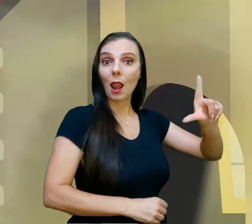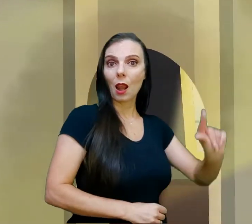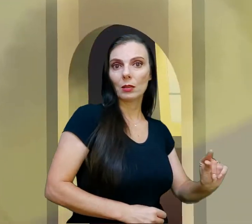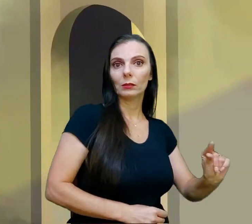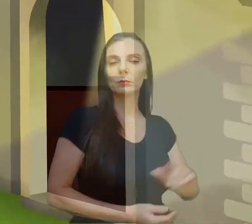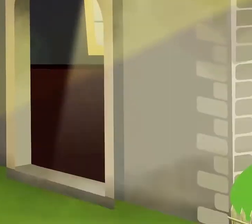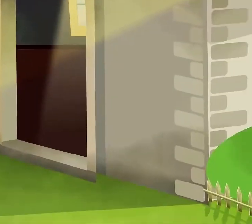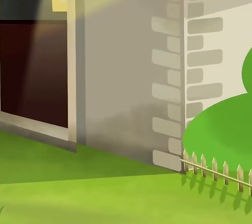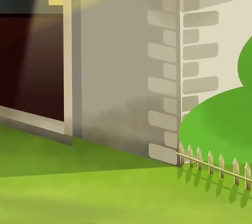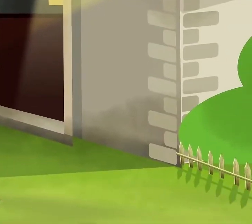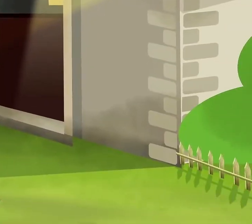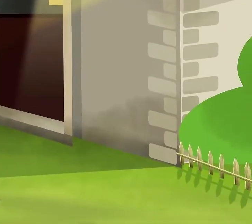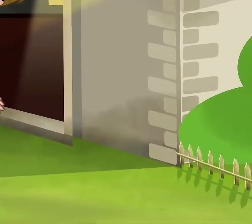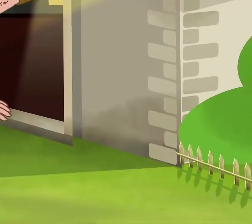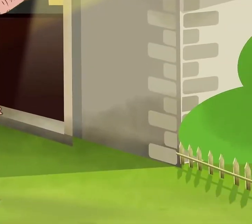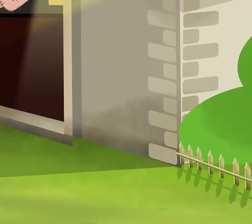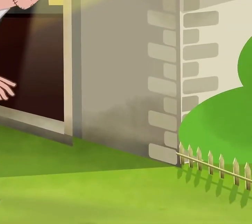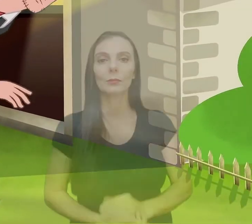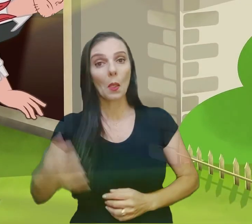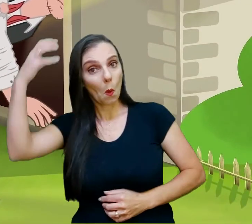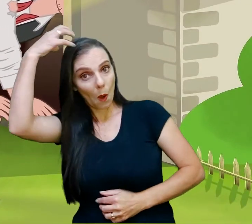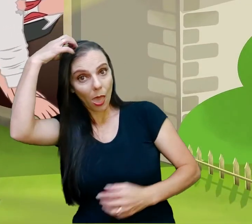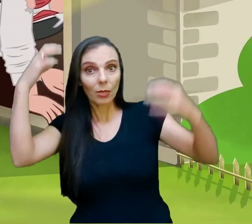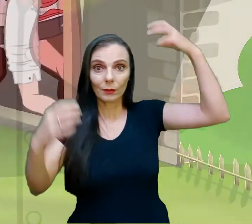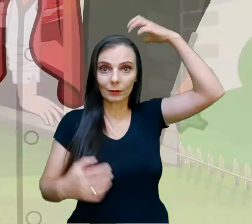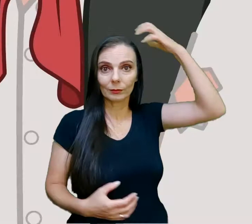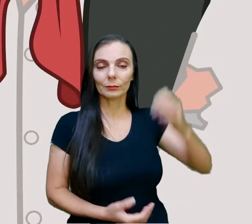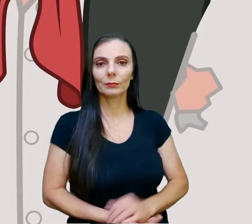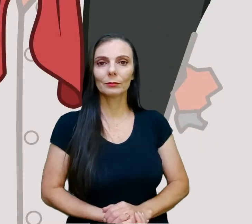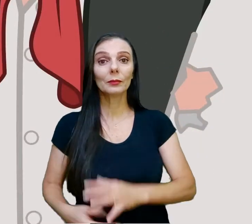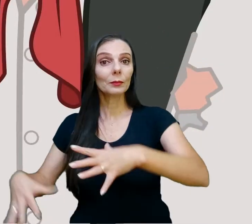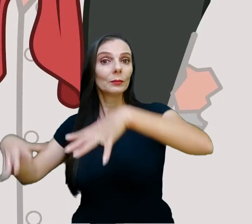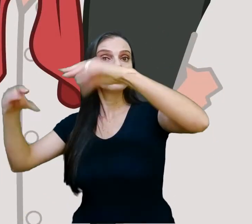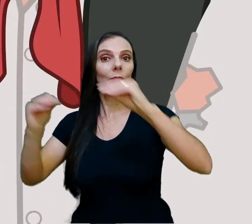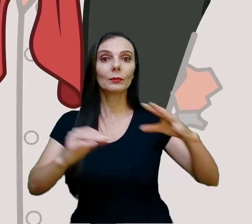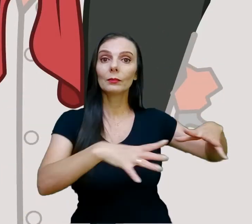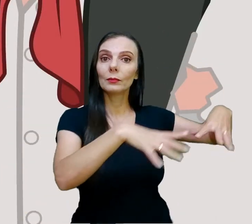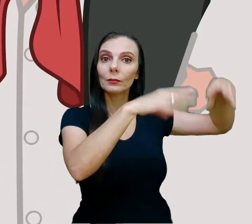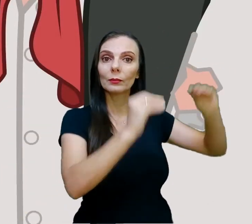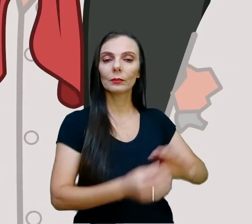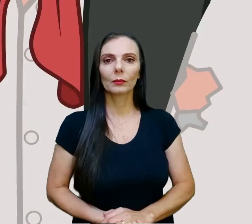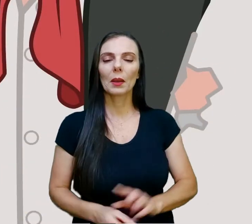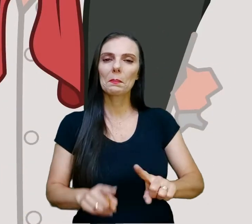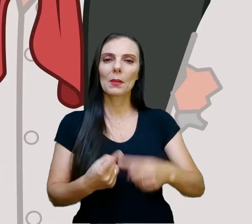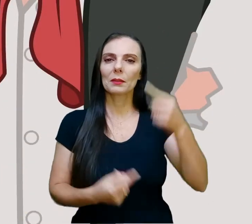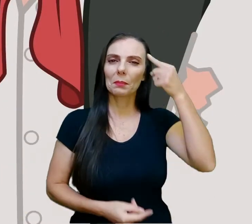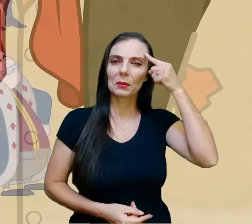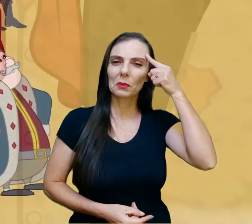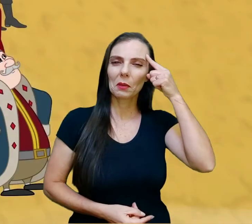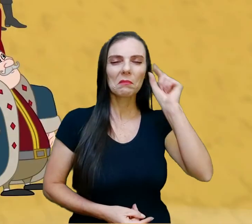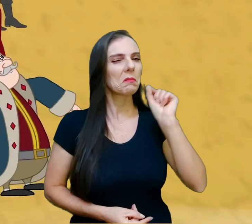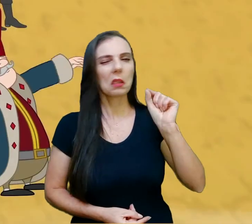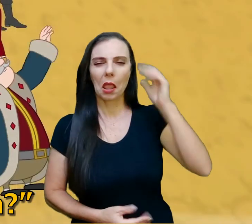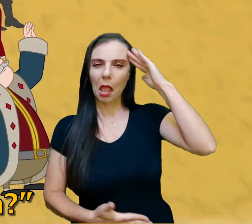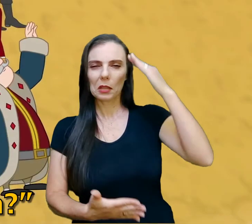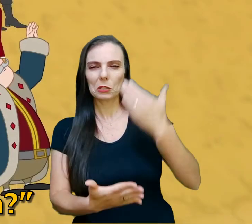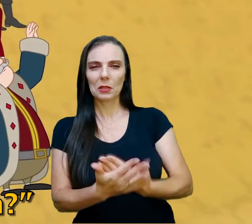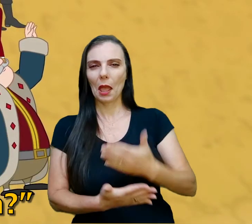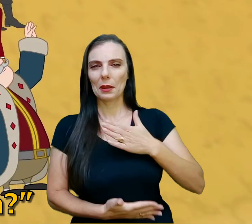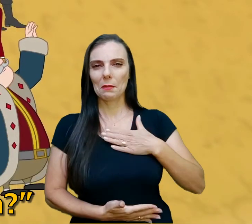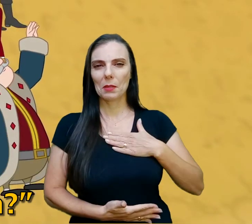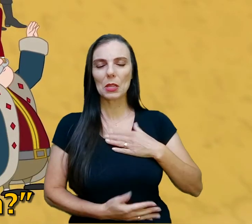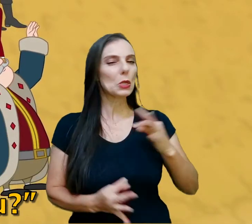reino de Lilliput, os reis e os 2 reinos. Mas ele pensou: quem